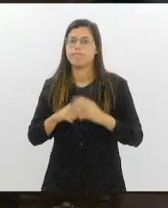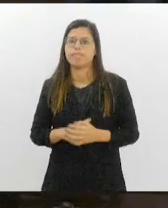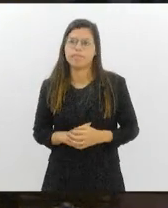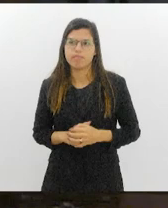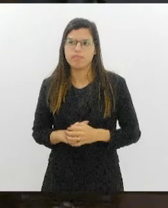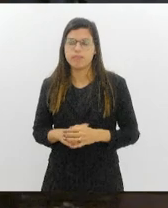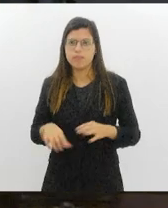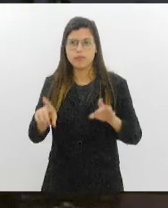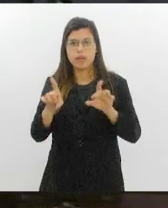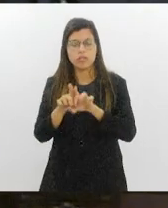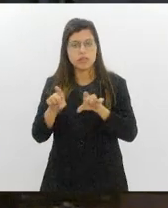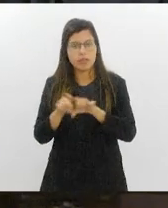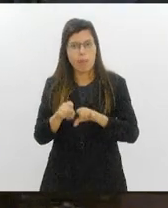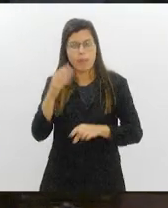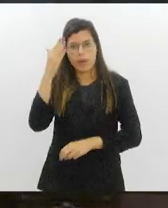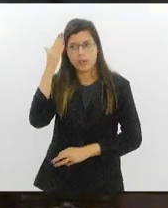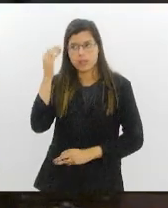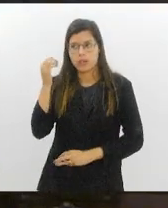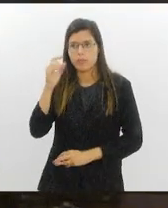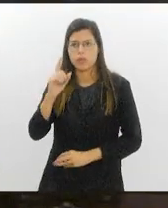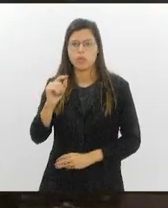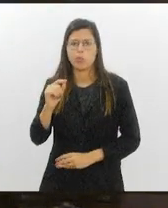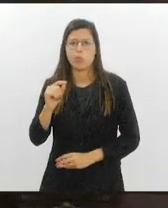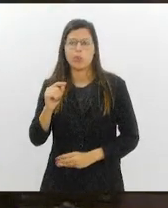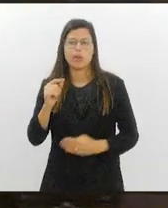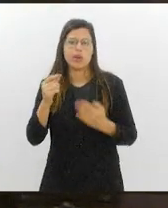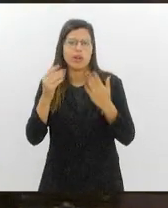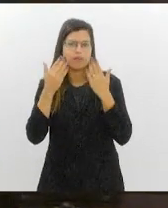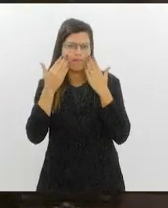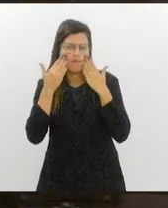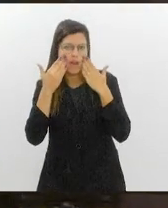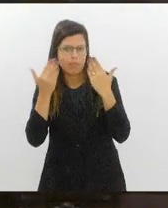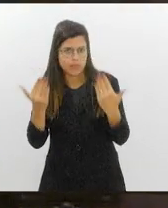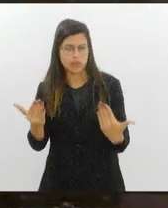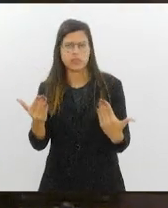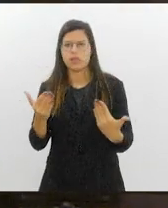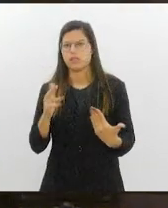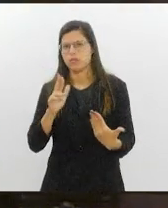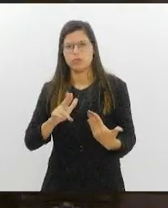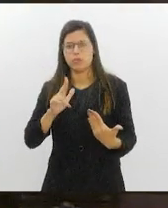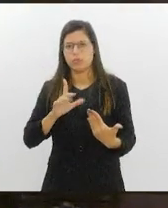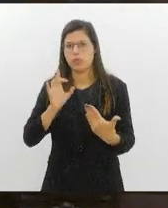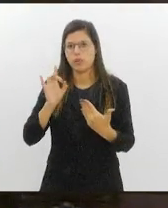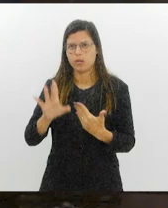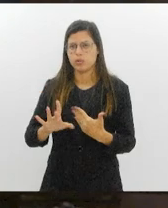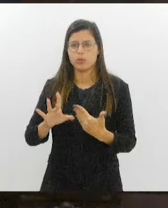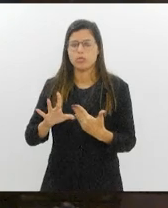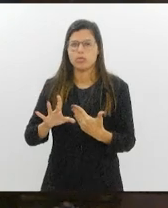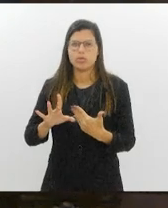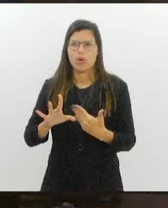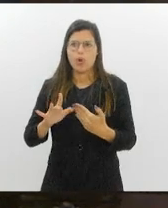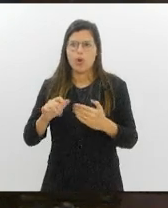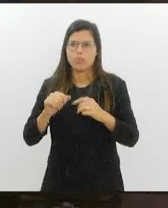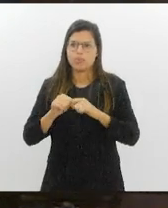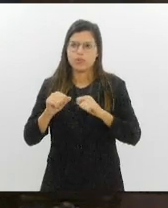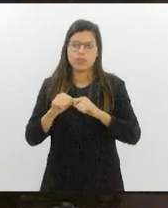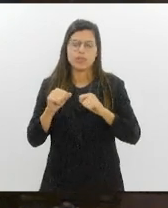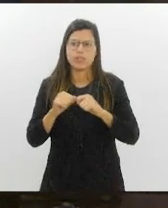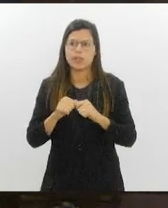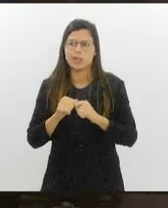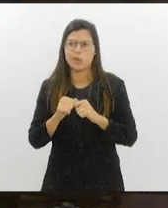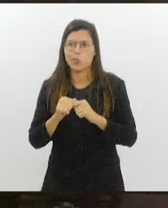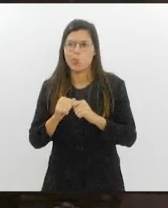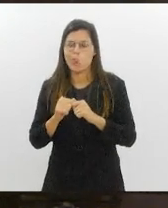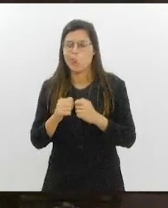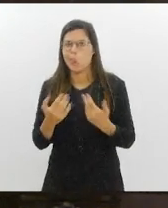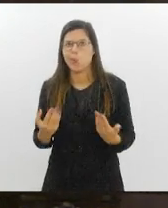também, sabendo que um espetáculo não é só formado, para ele ser realizado,